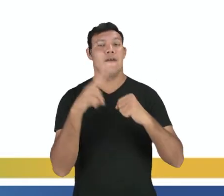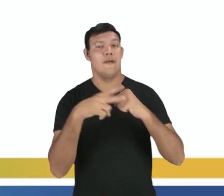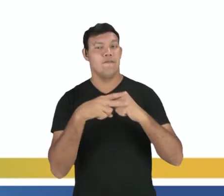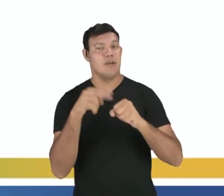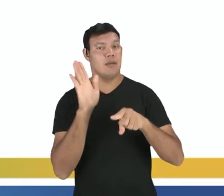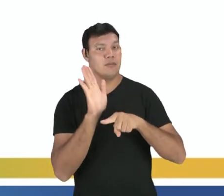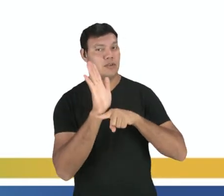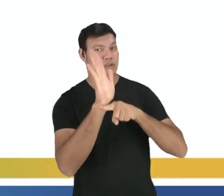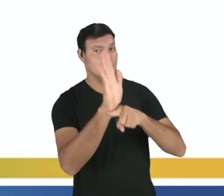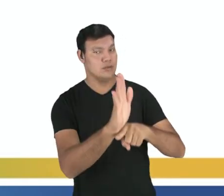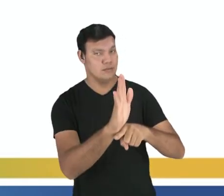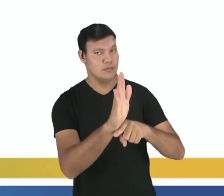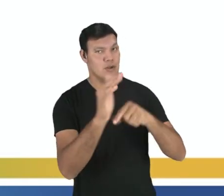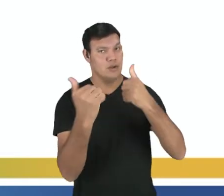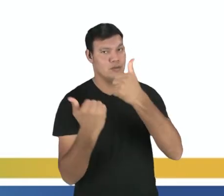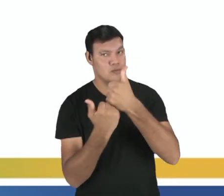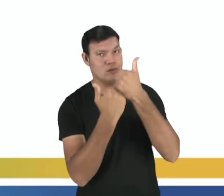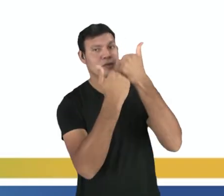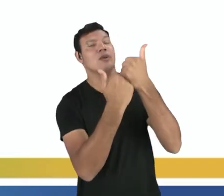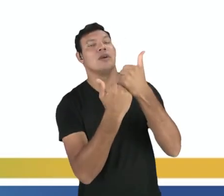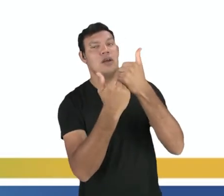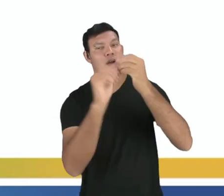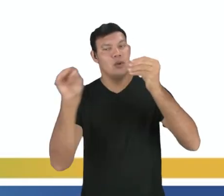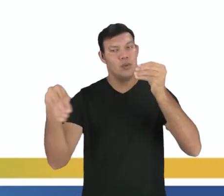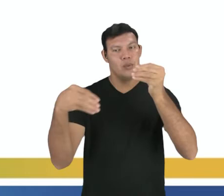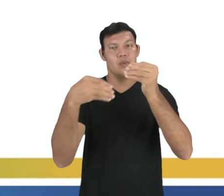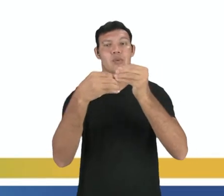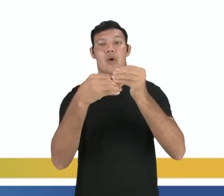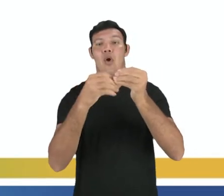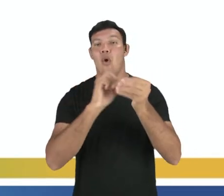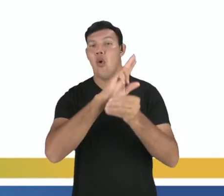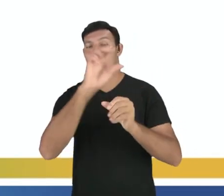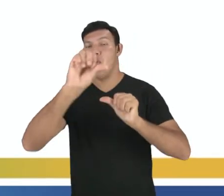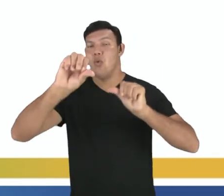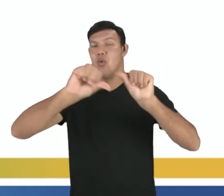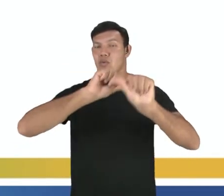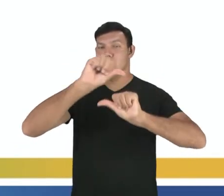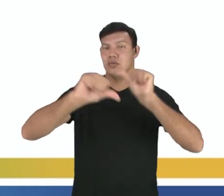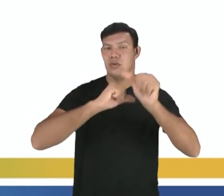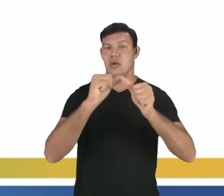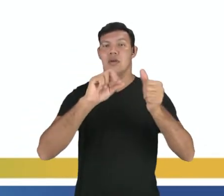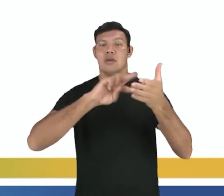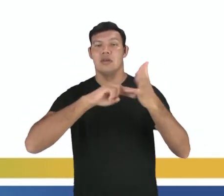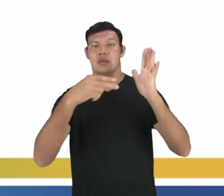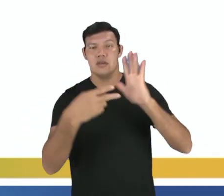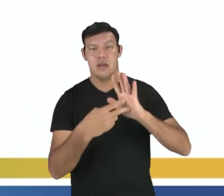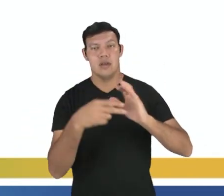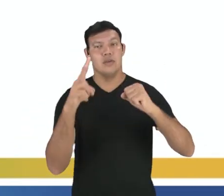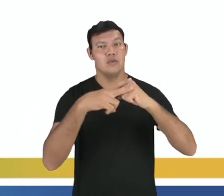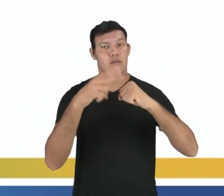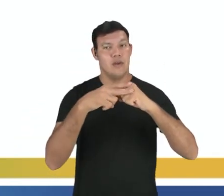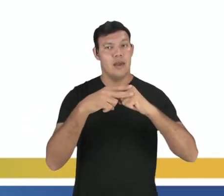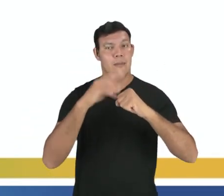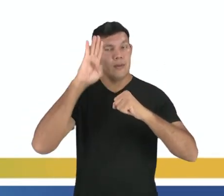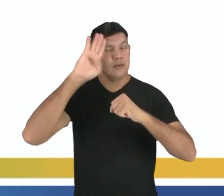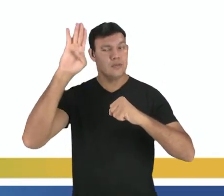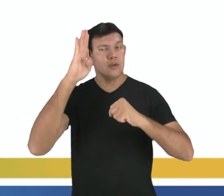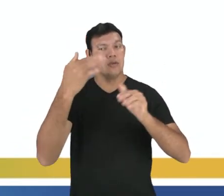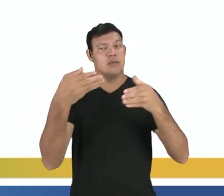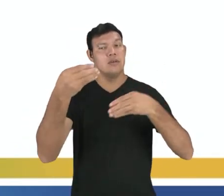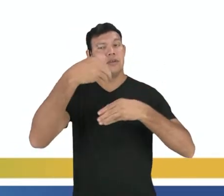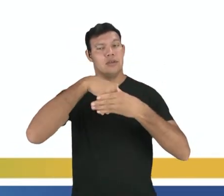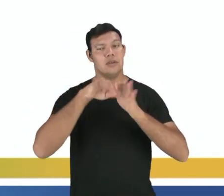auxiliares e eles são utilizados para complementar ou mudar o sentido do verbo principal das frases. Então, eles vêm sempre junto